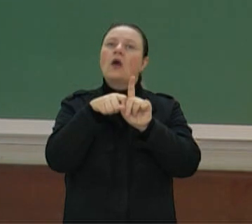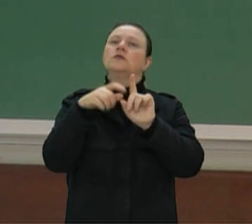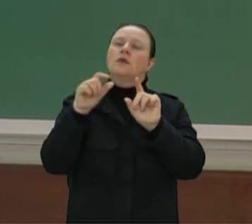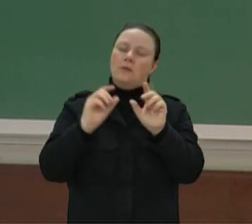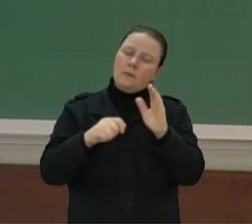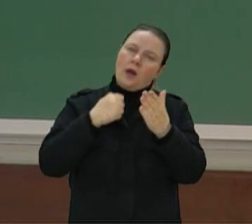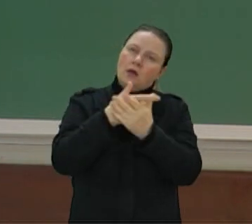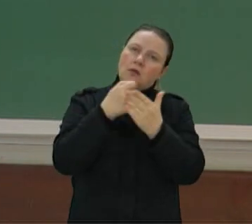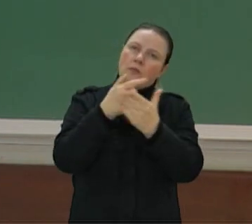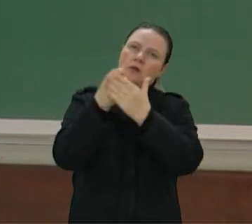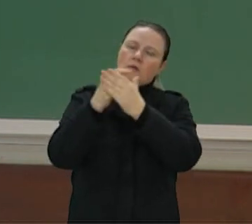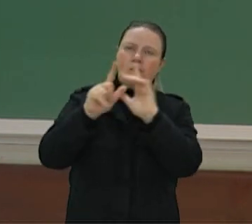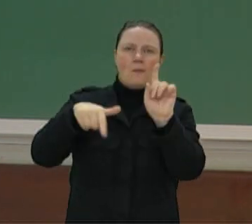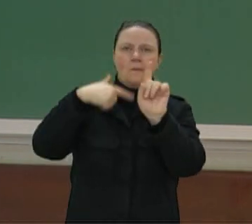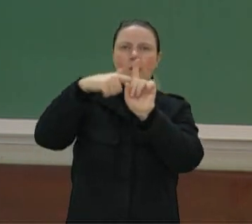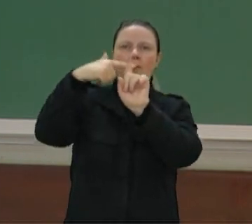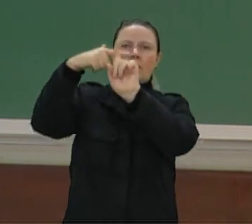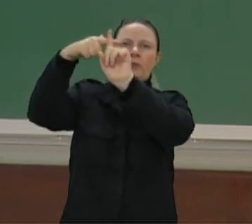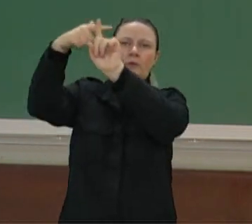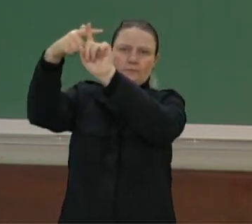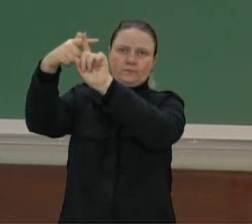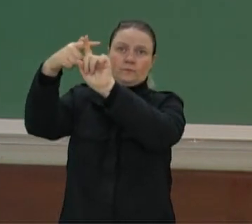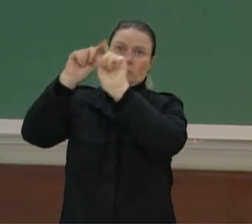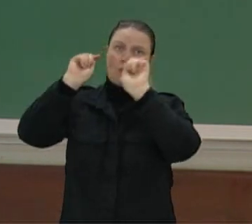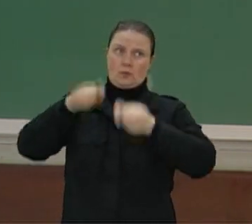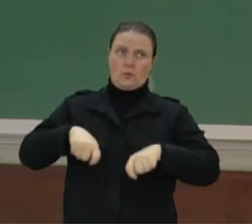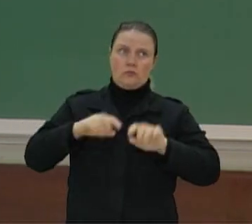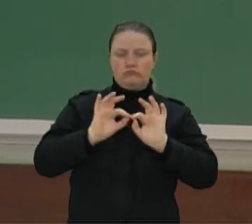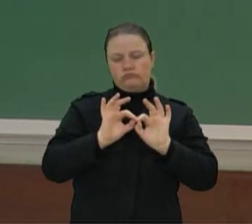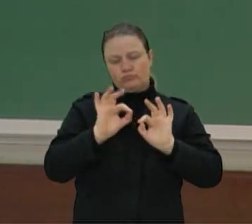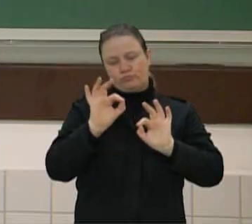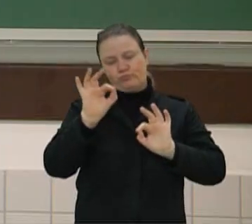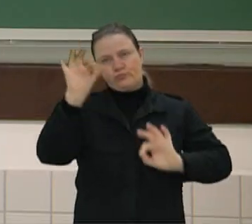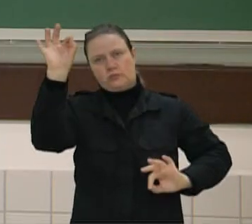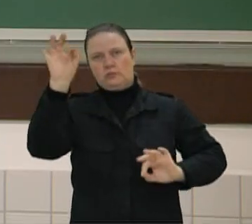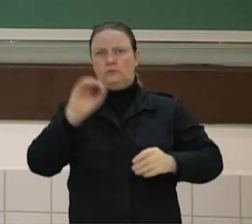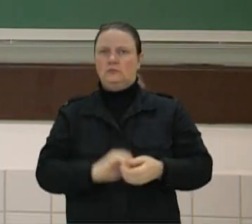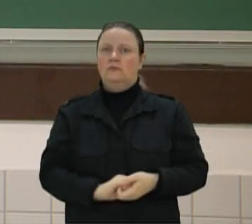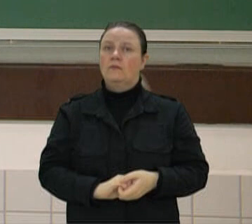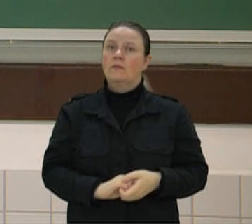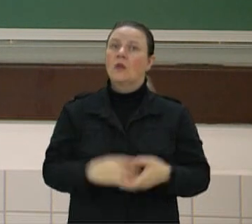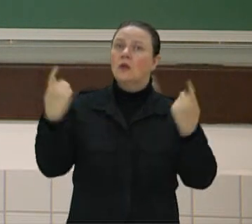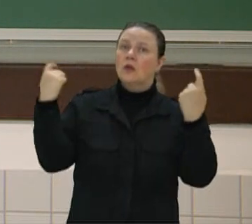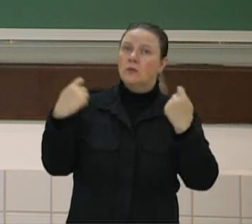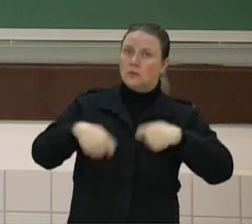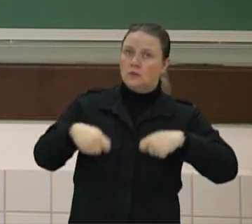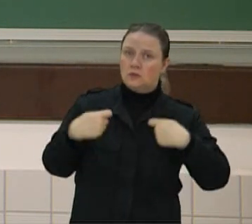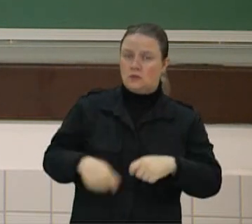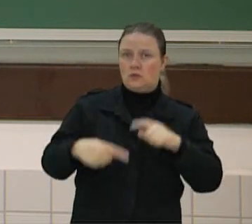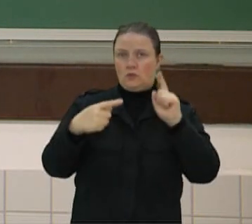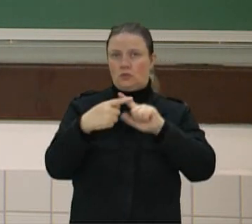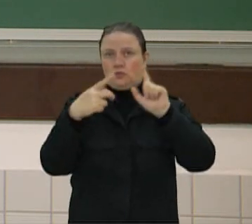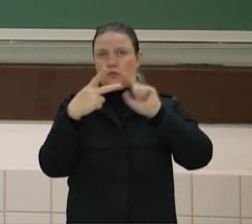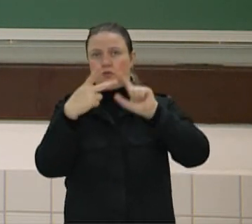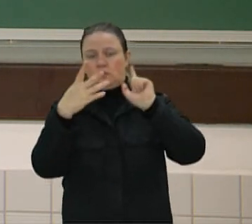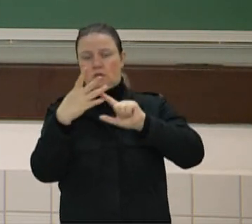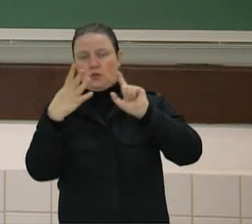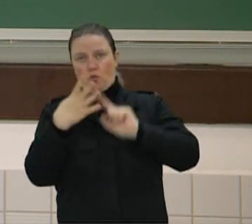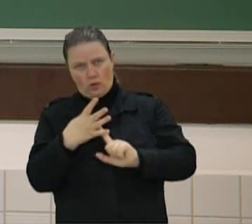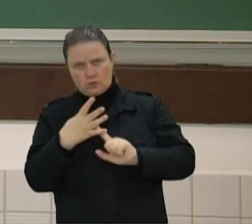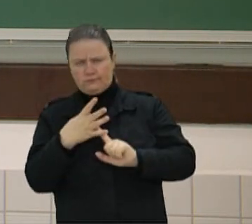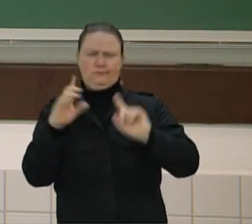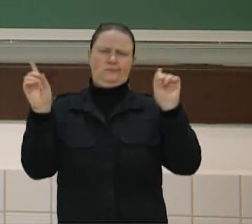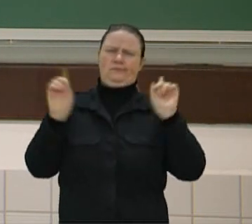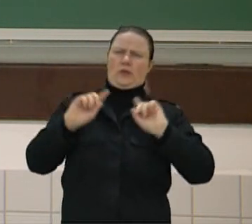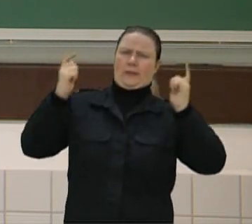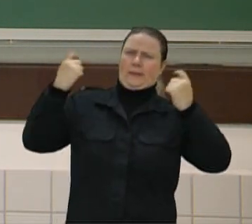Então, esses pontos aqui, eu posso tracejá-los e fazer uma reta. Há necessidade de 4 pontos? Não. Há